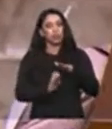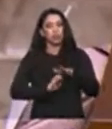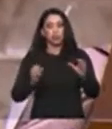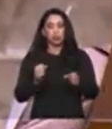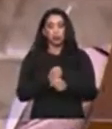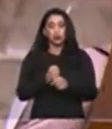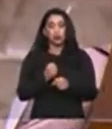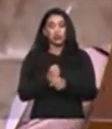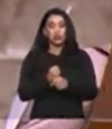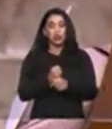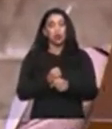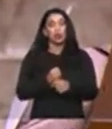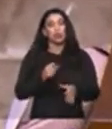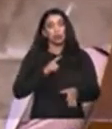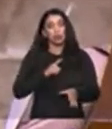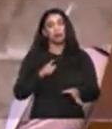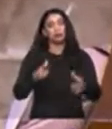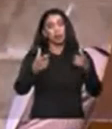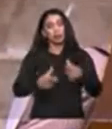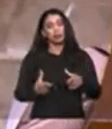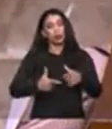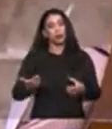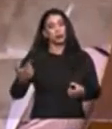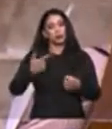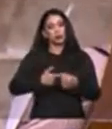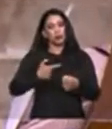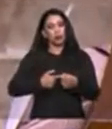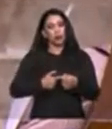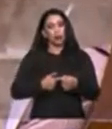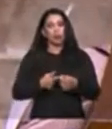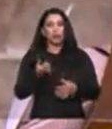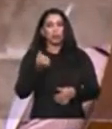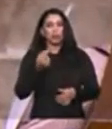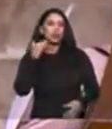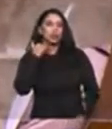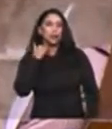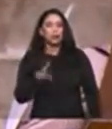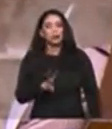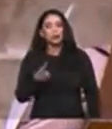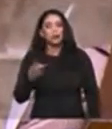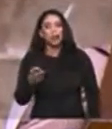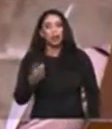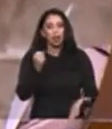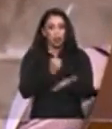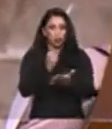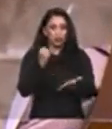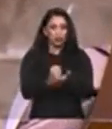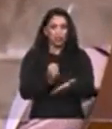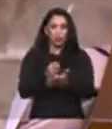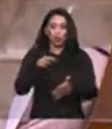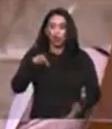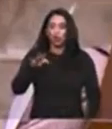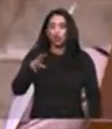bases de combustível, 12 transferências bancárias em contratos de notas fiscais